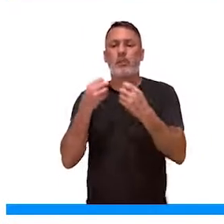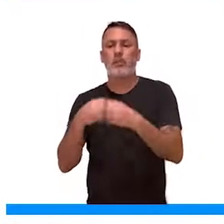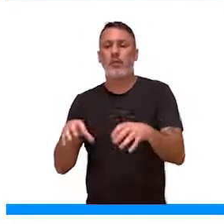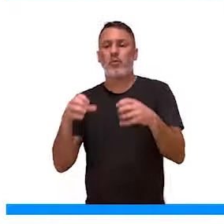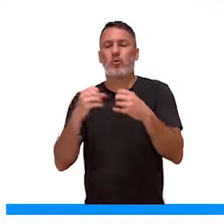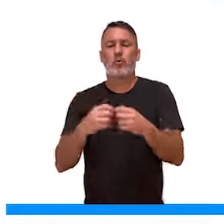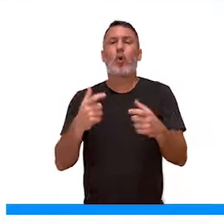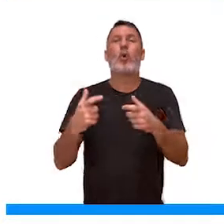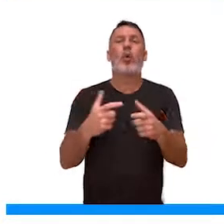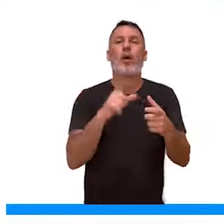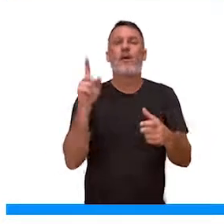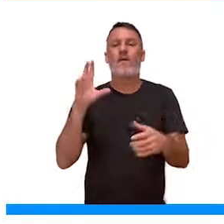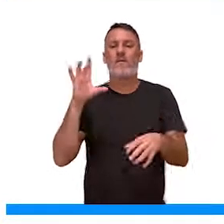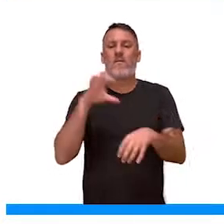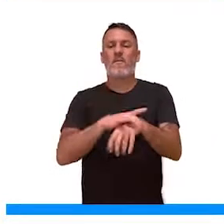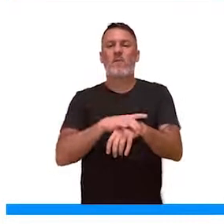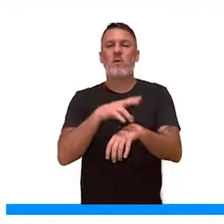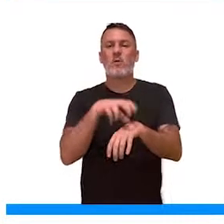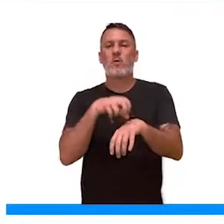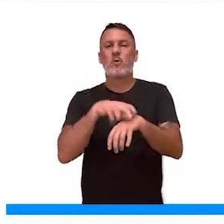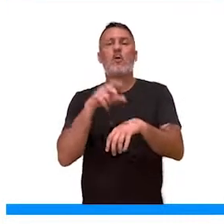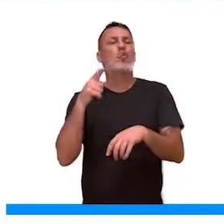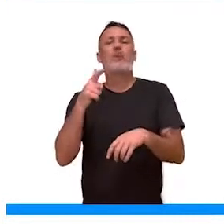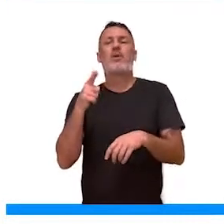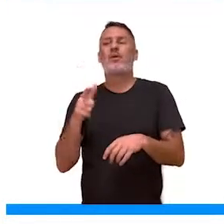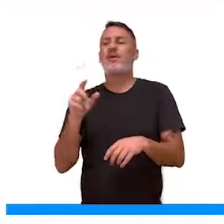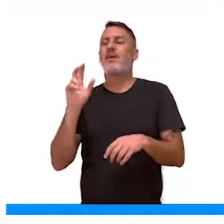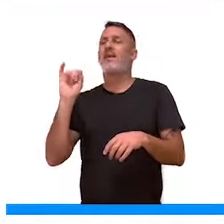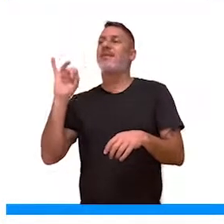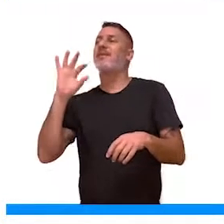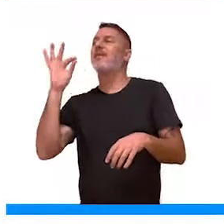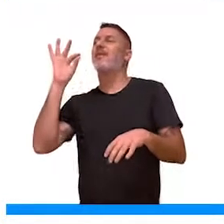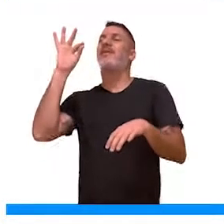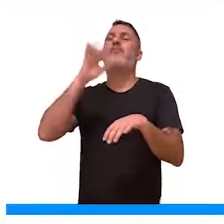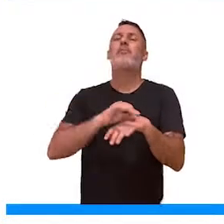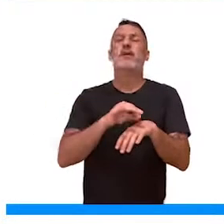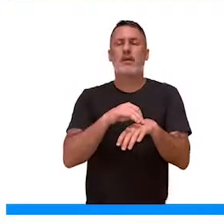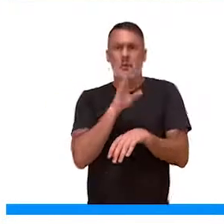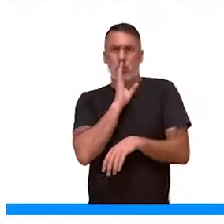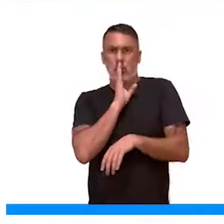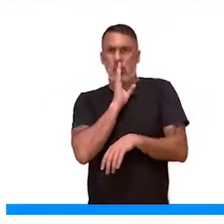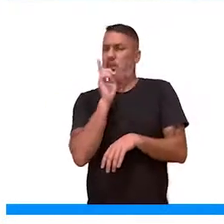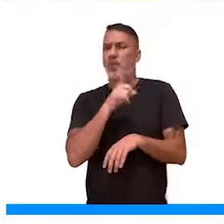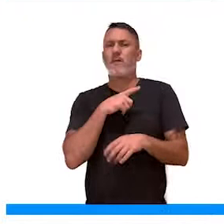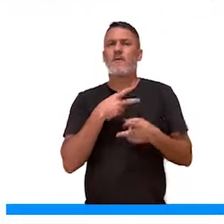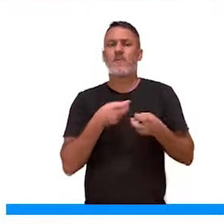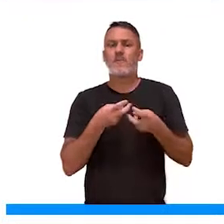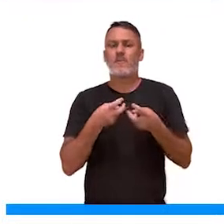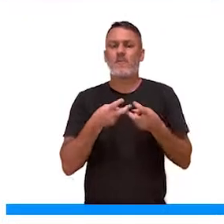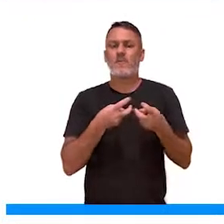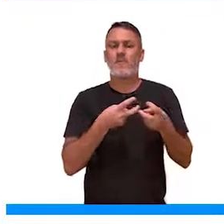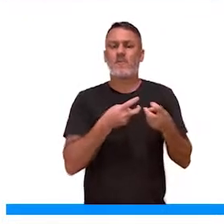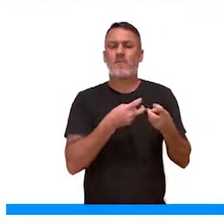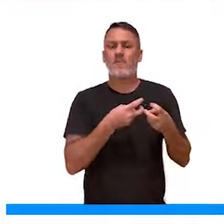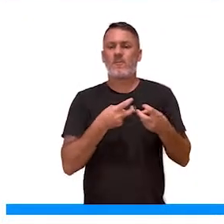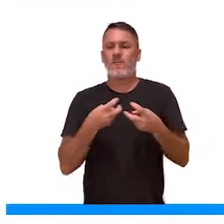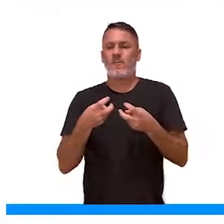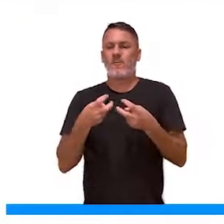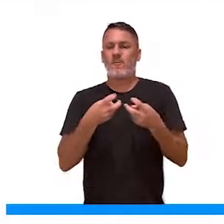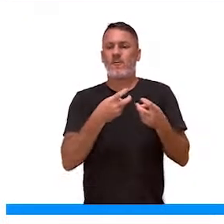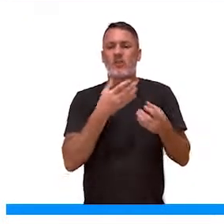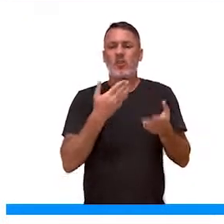vão prejudicando o organismo hospedeiro. Eles não ficam ali quietinhos sem prejudicar. Eles extraem, eles retiram